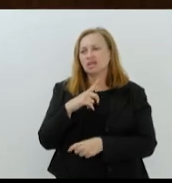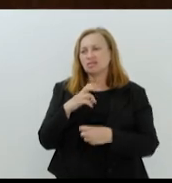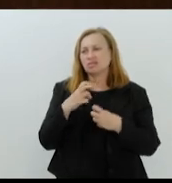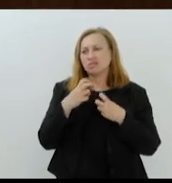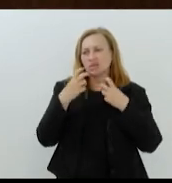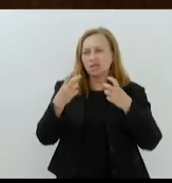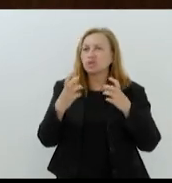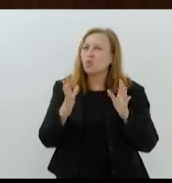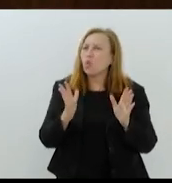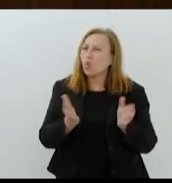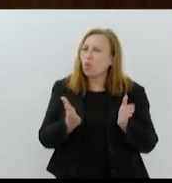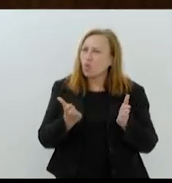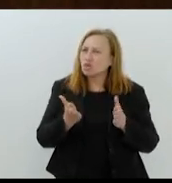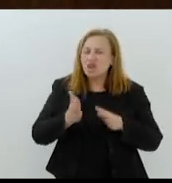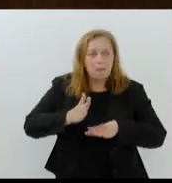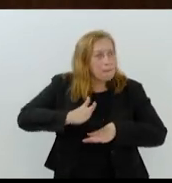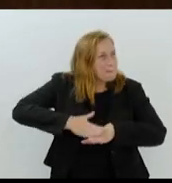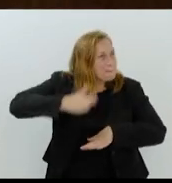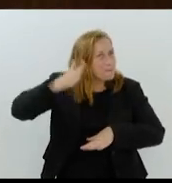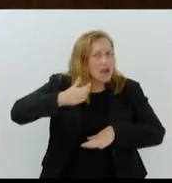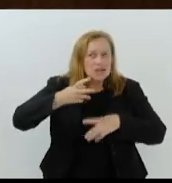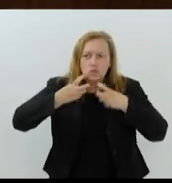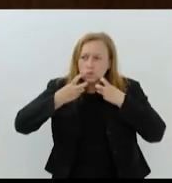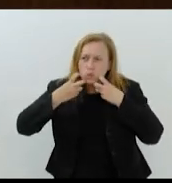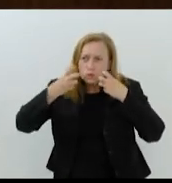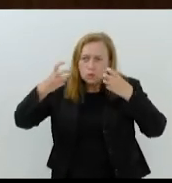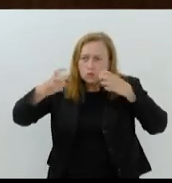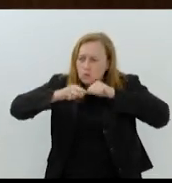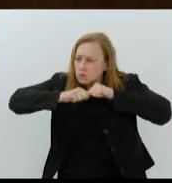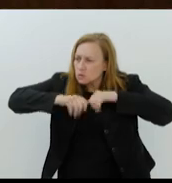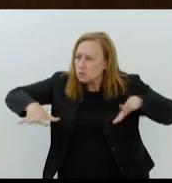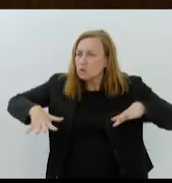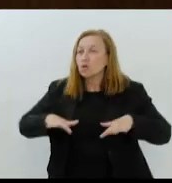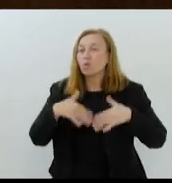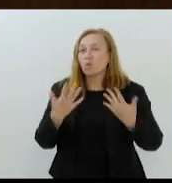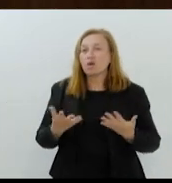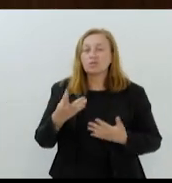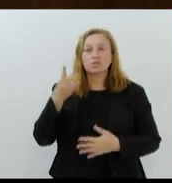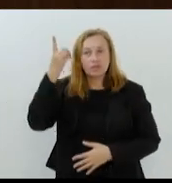é muito maior. Quando o deputado Carlos Mink